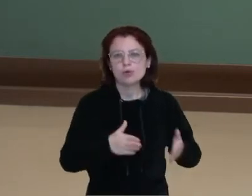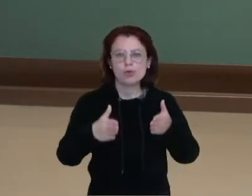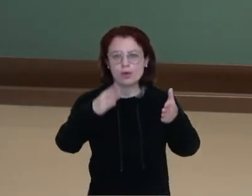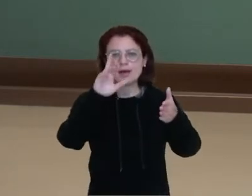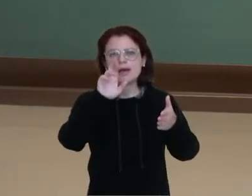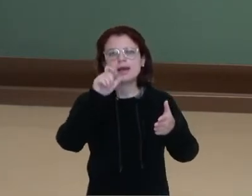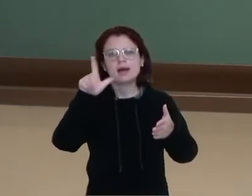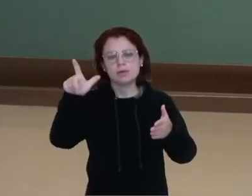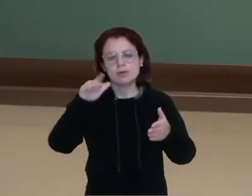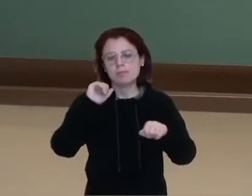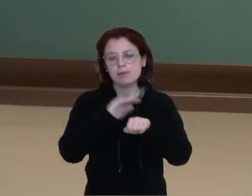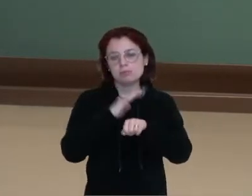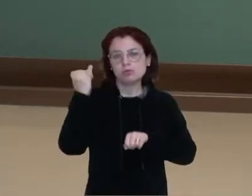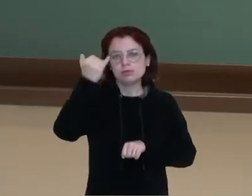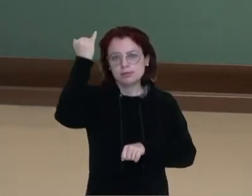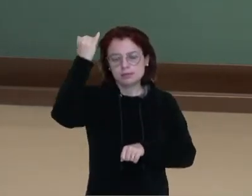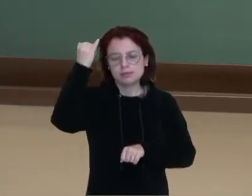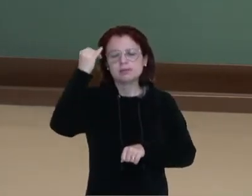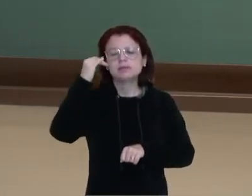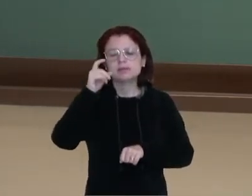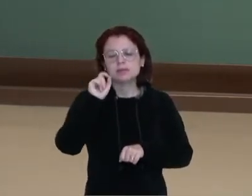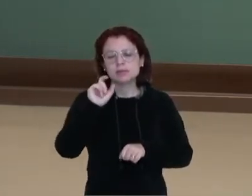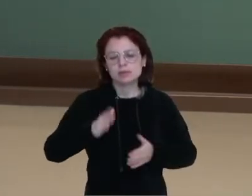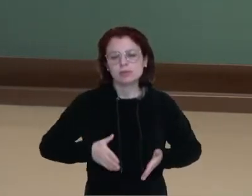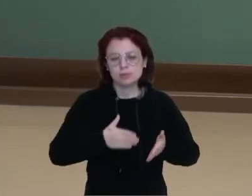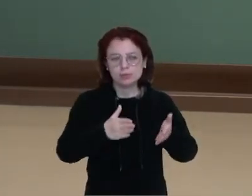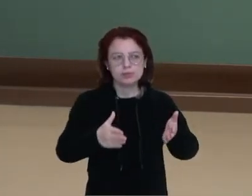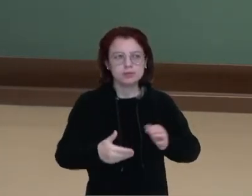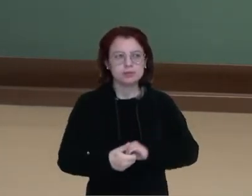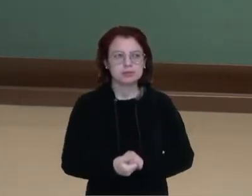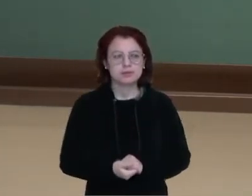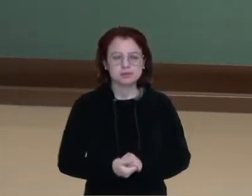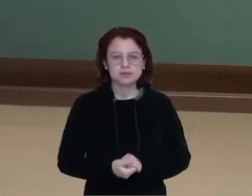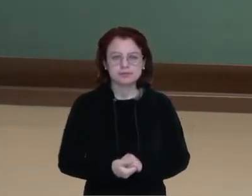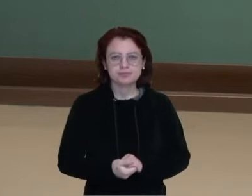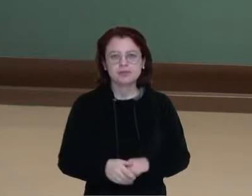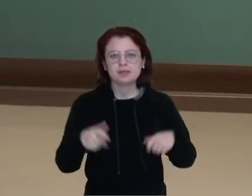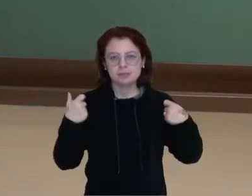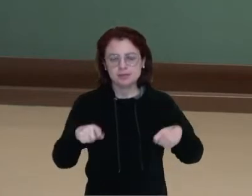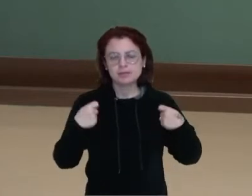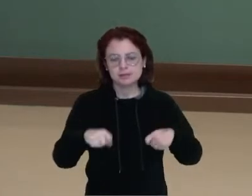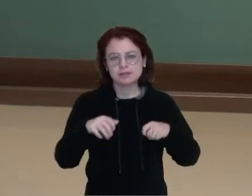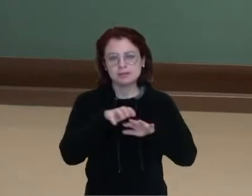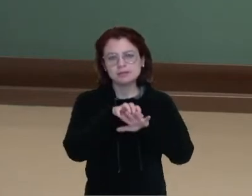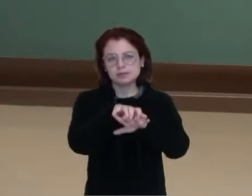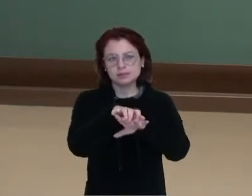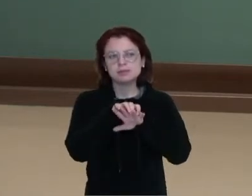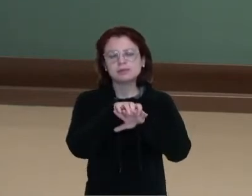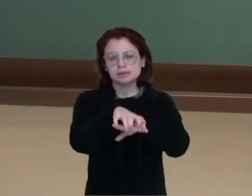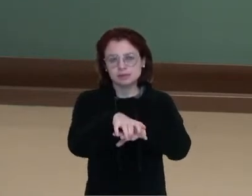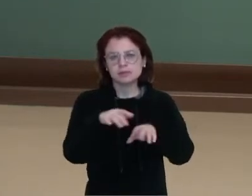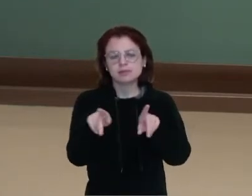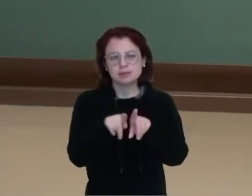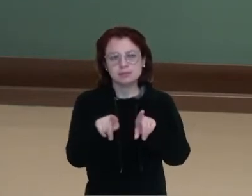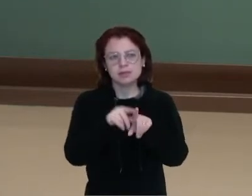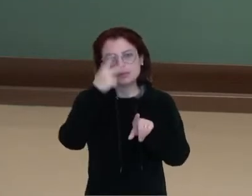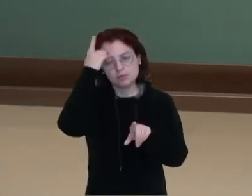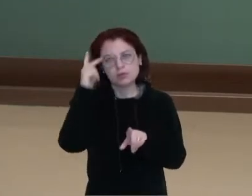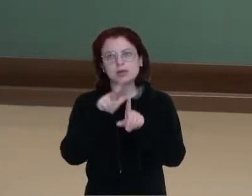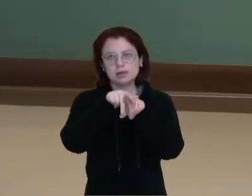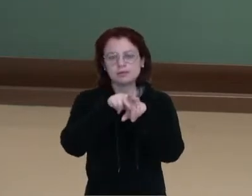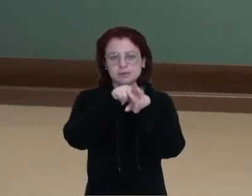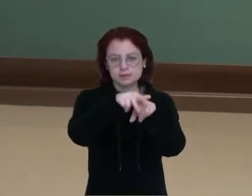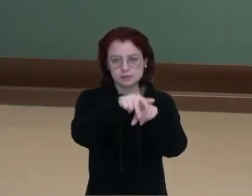deles. Eles construíram uma ótima estrada, até expliquei por quê, né, essa necessidade de transportar, mas também para os cavaleiros, né, esse